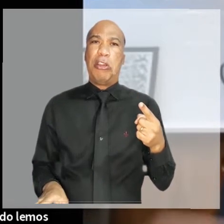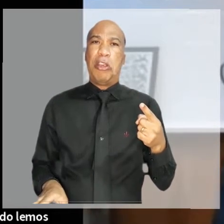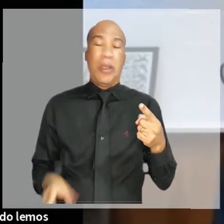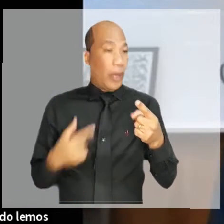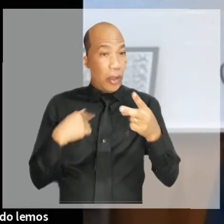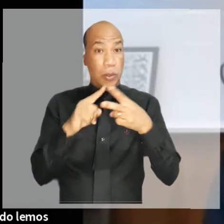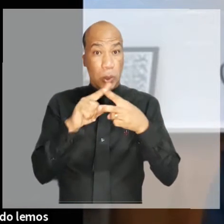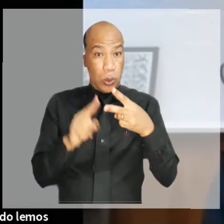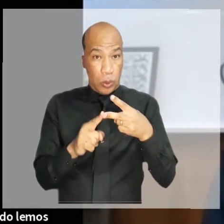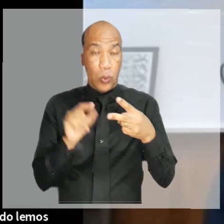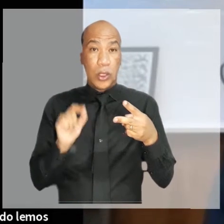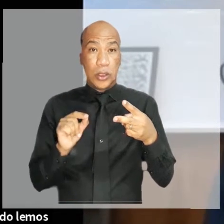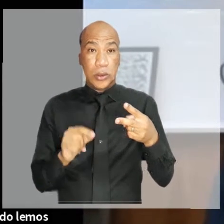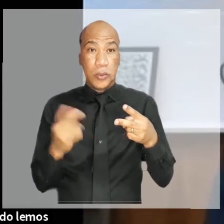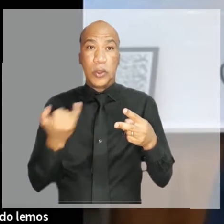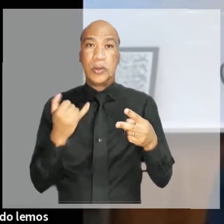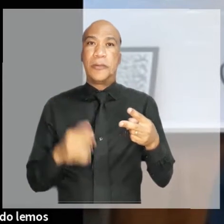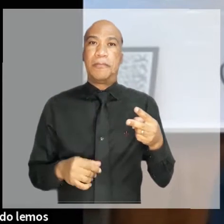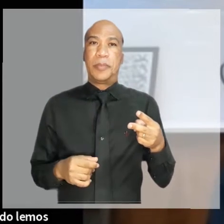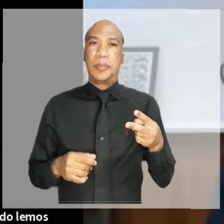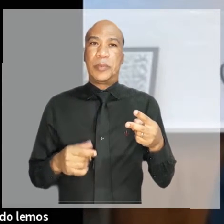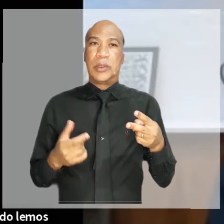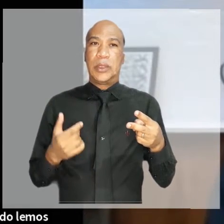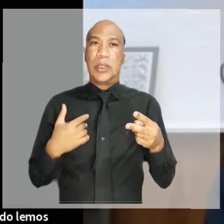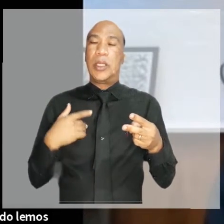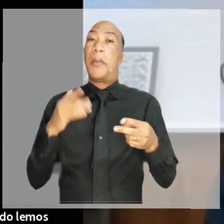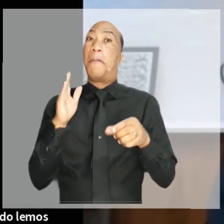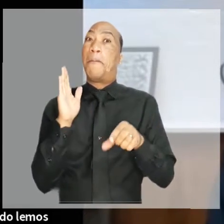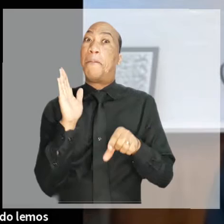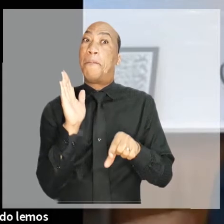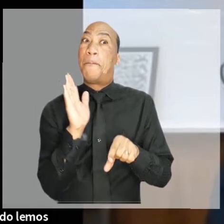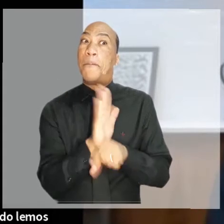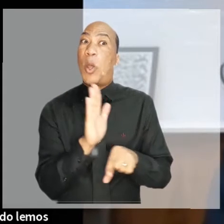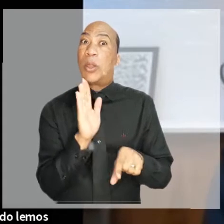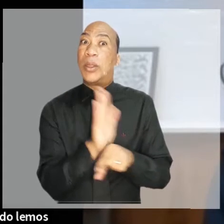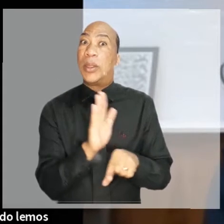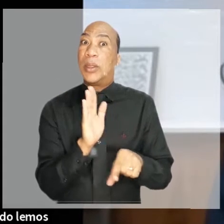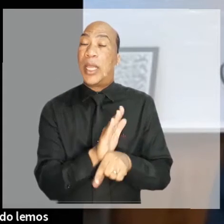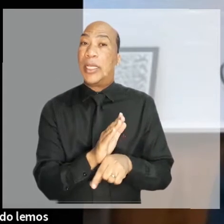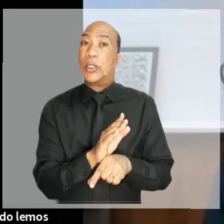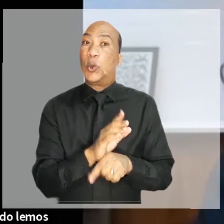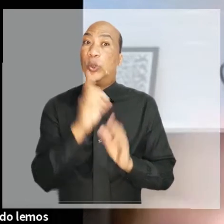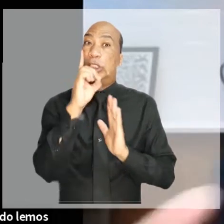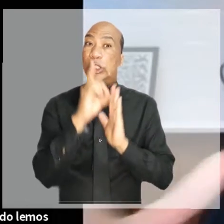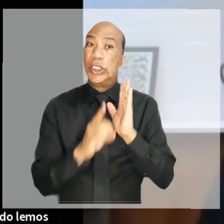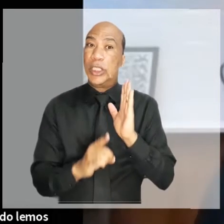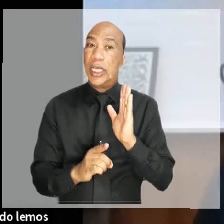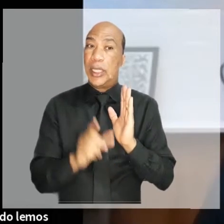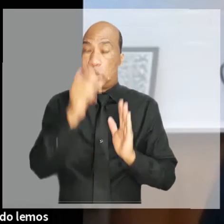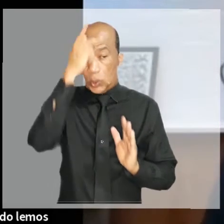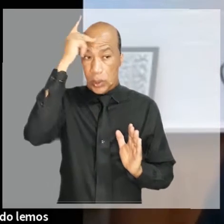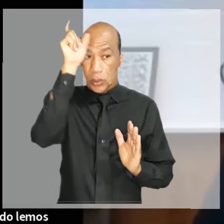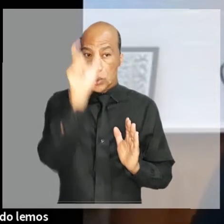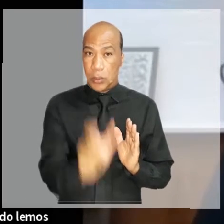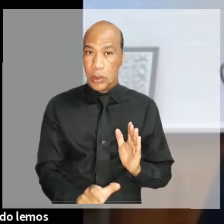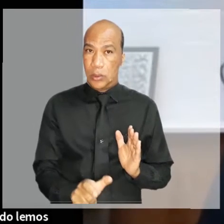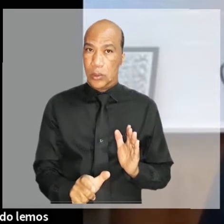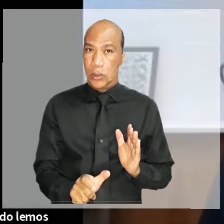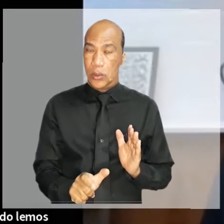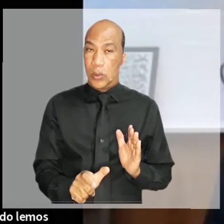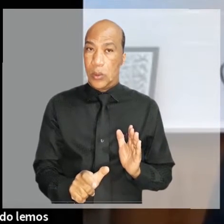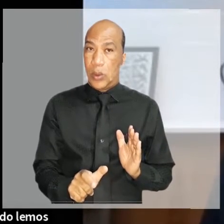eu acho que essa visão e essa dimensão da LGPD já está consolidada. Acho que todo mundo já percebeu, até